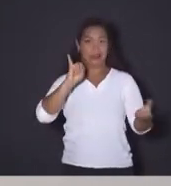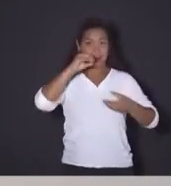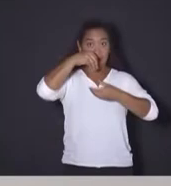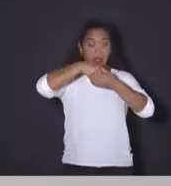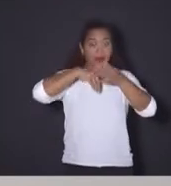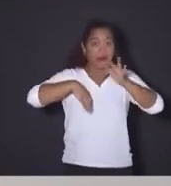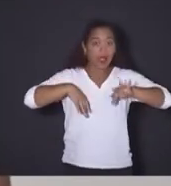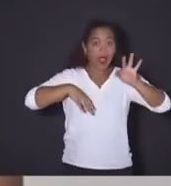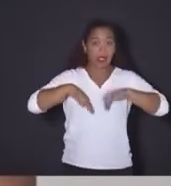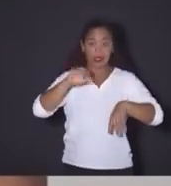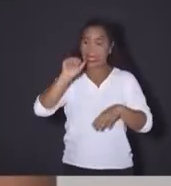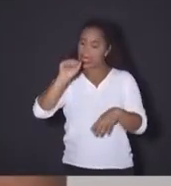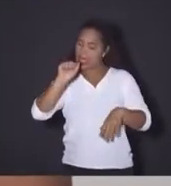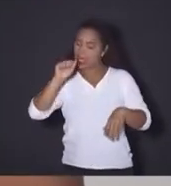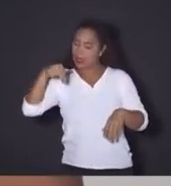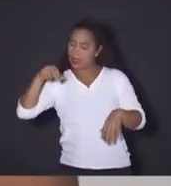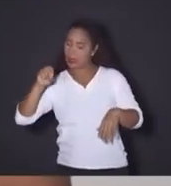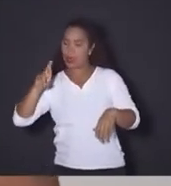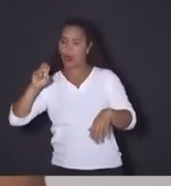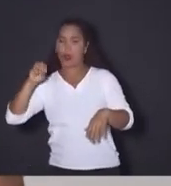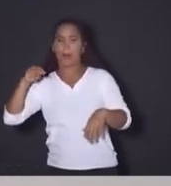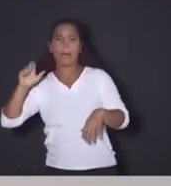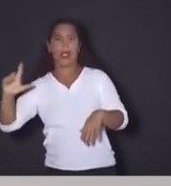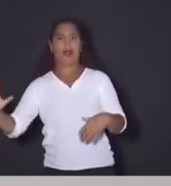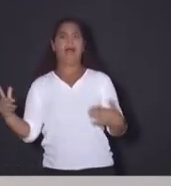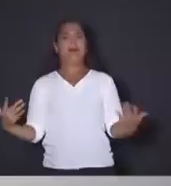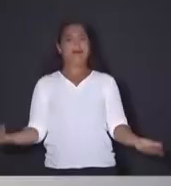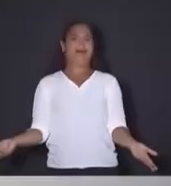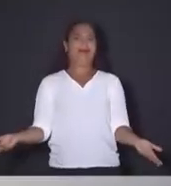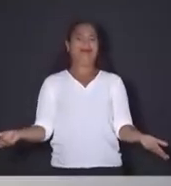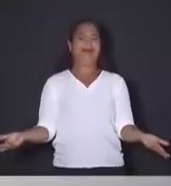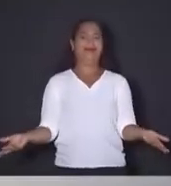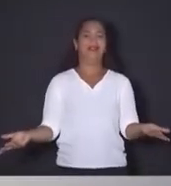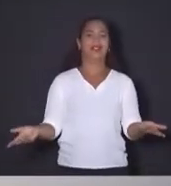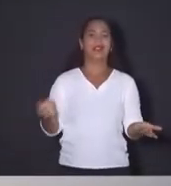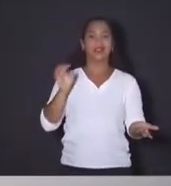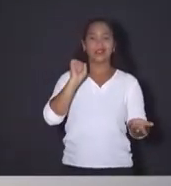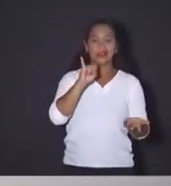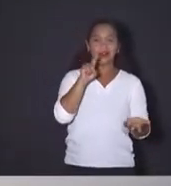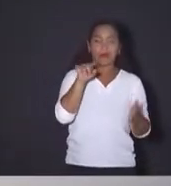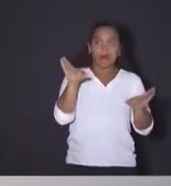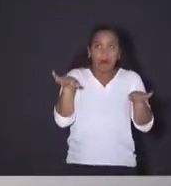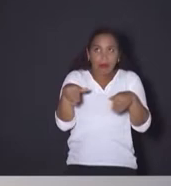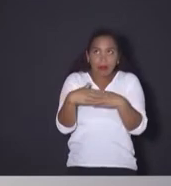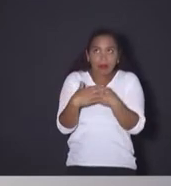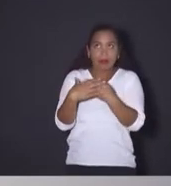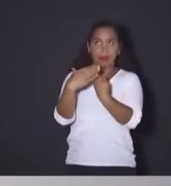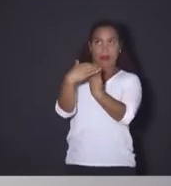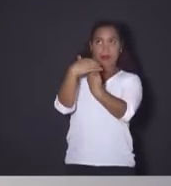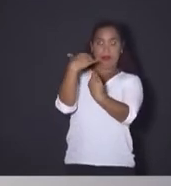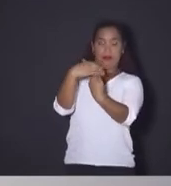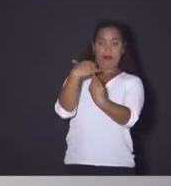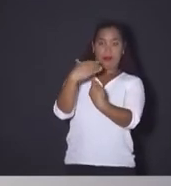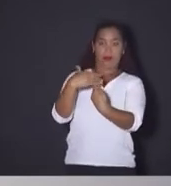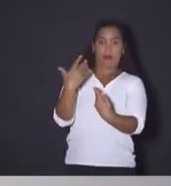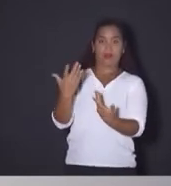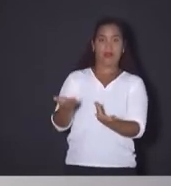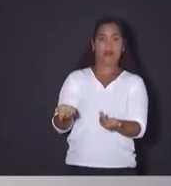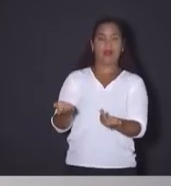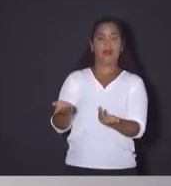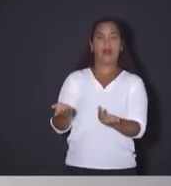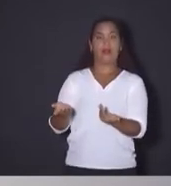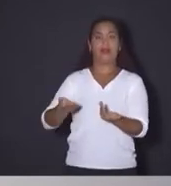se não é normal sentir refém do seu orientador quem tem medo do seu orientador e quando ele pede uma tarefa